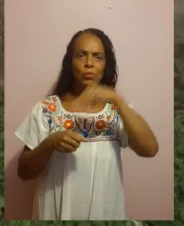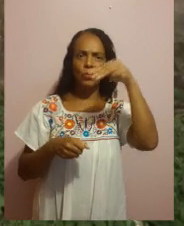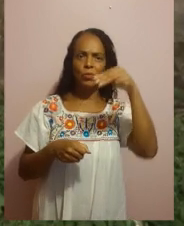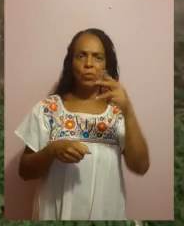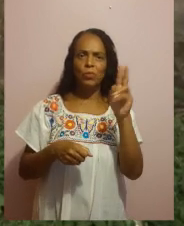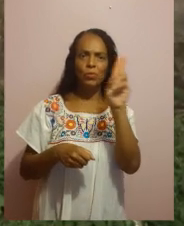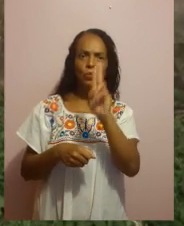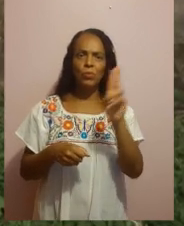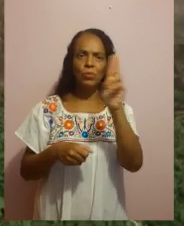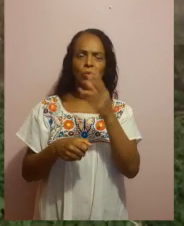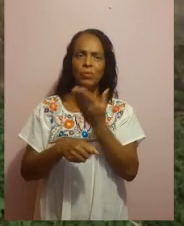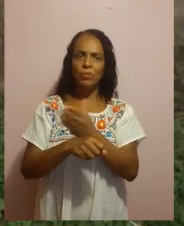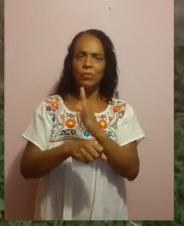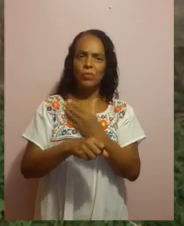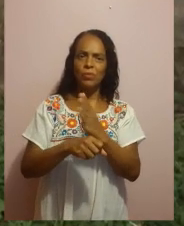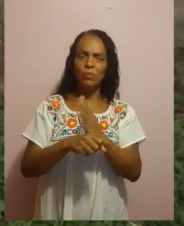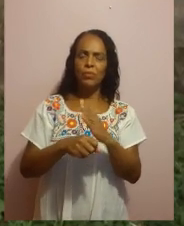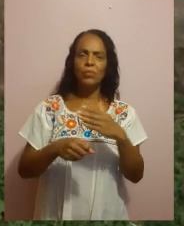intervalo dos